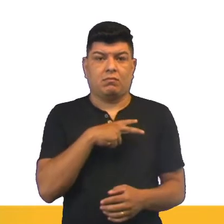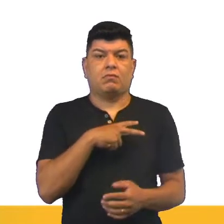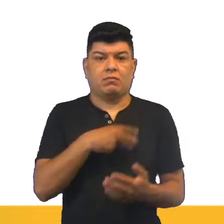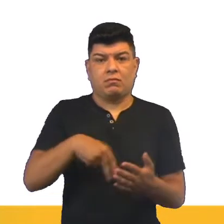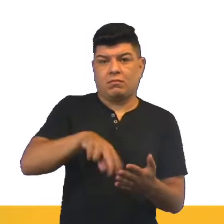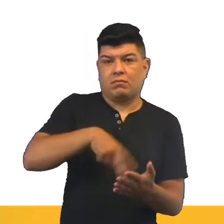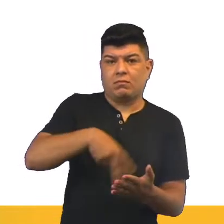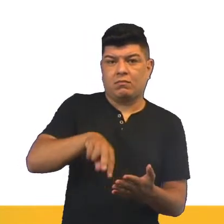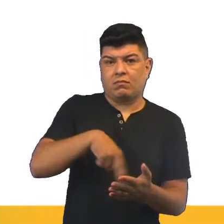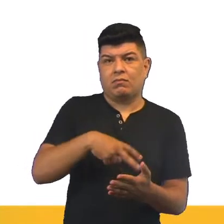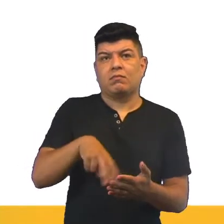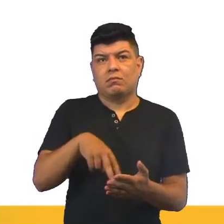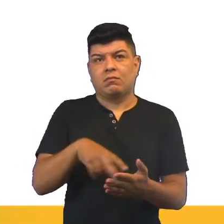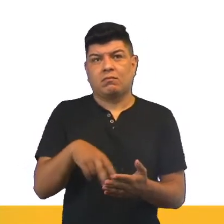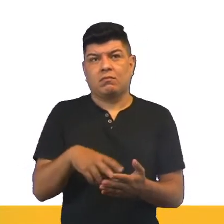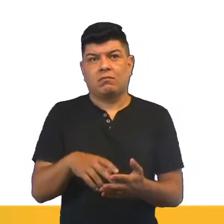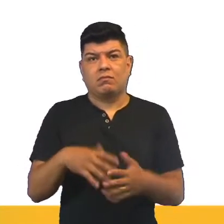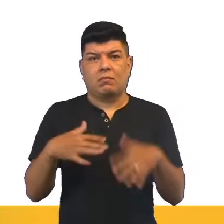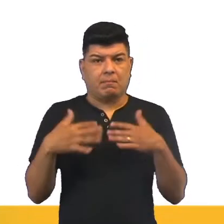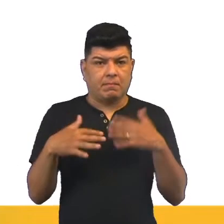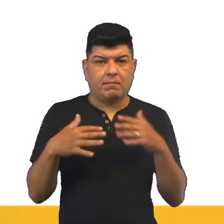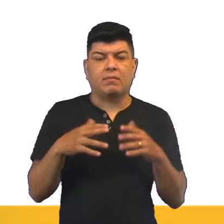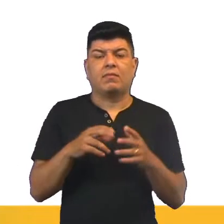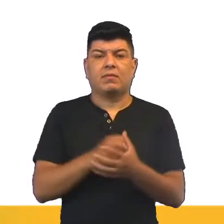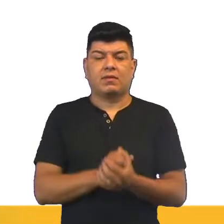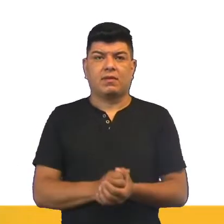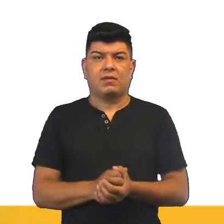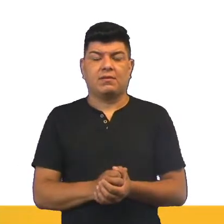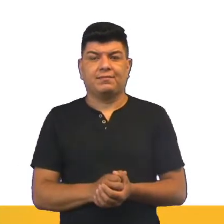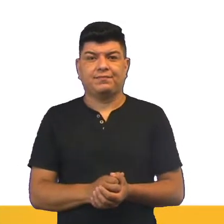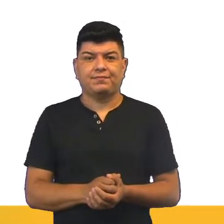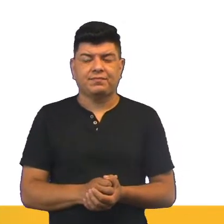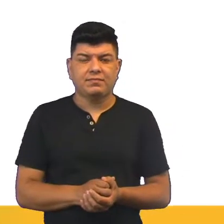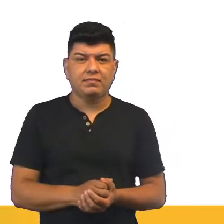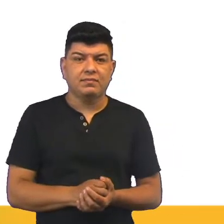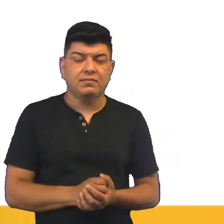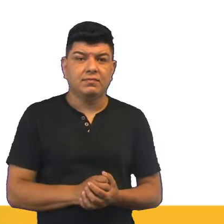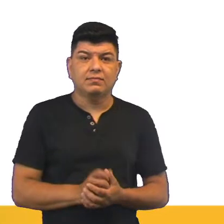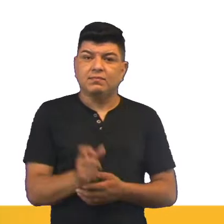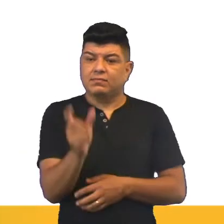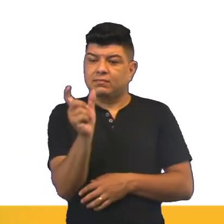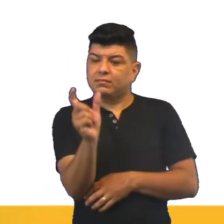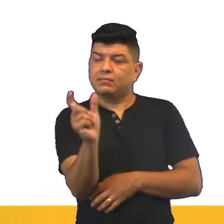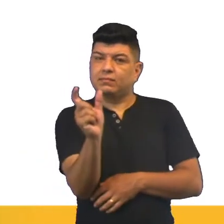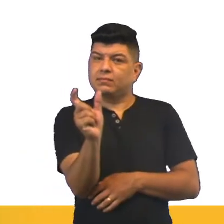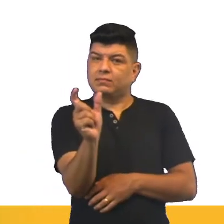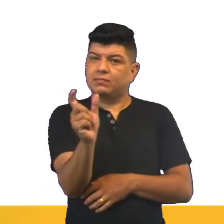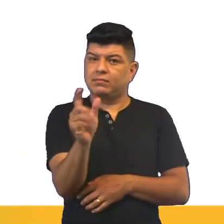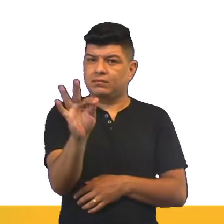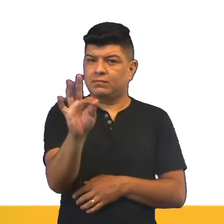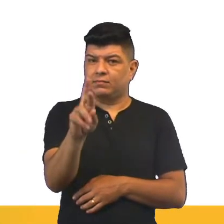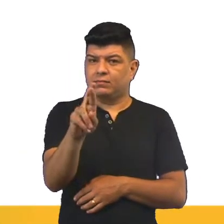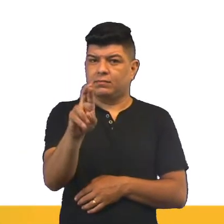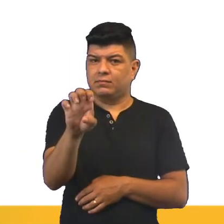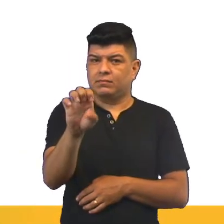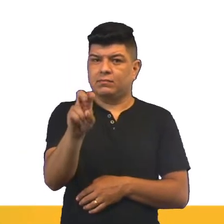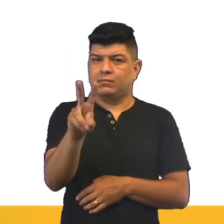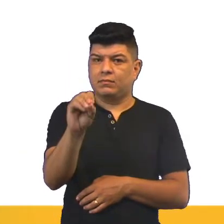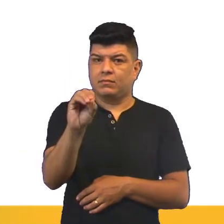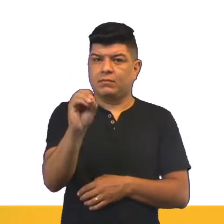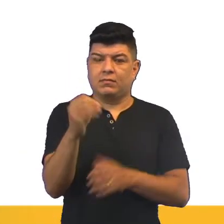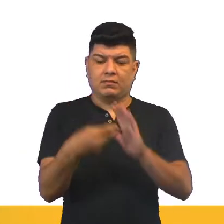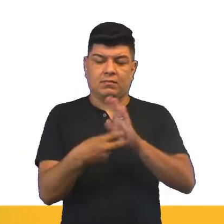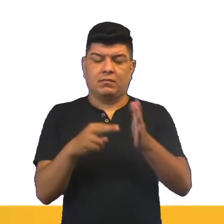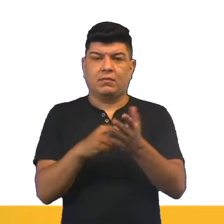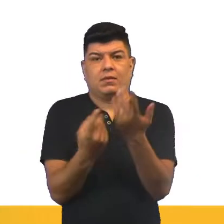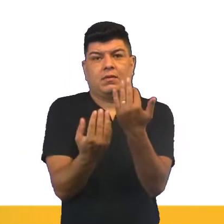particularidades dessa dança demasiadamente frenética, ou seja, como a palavra é frevo, que vem de ferver,